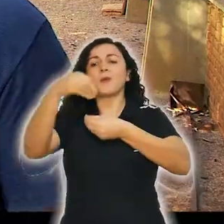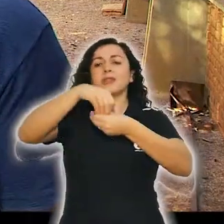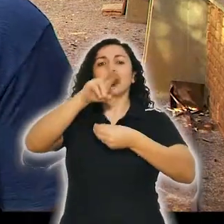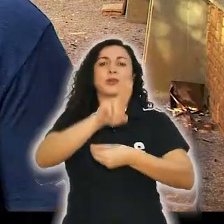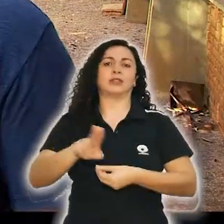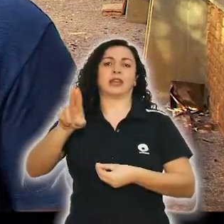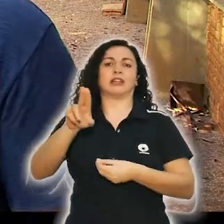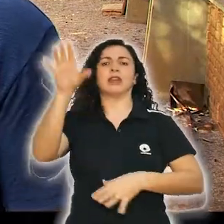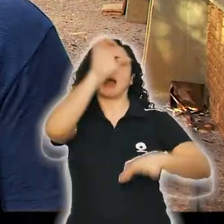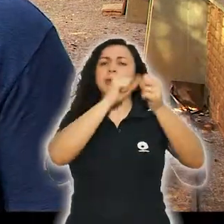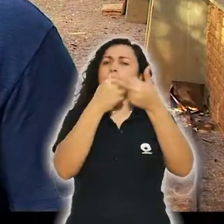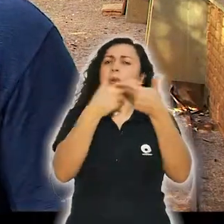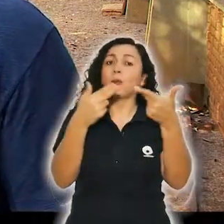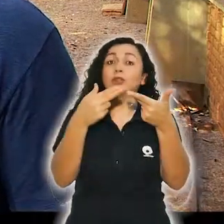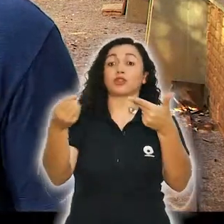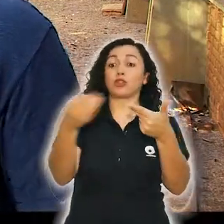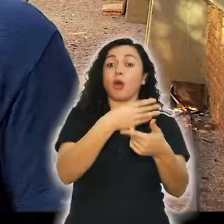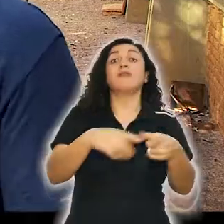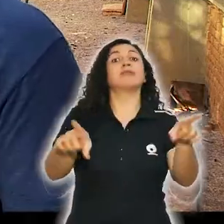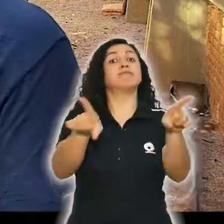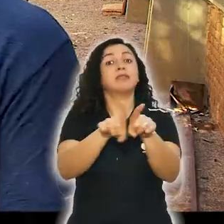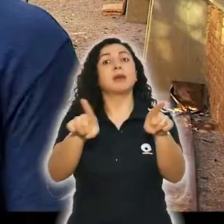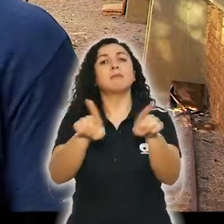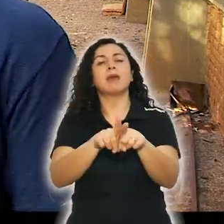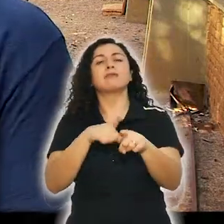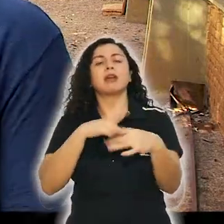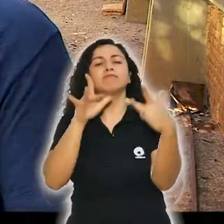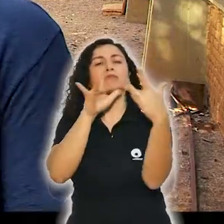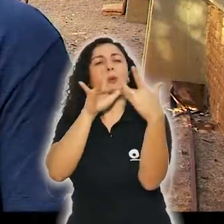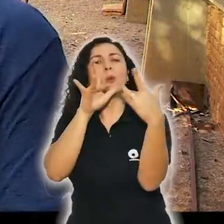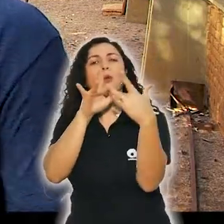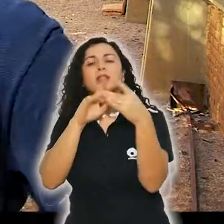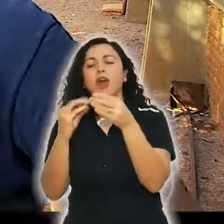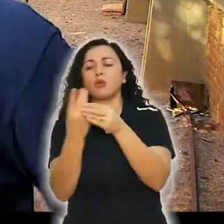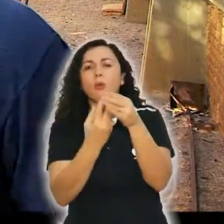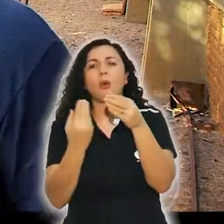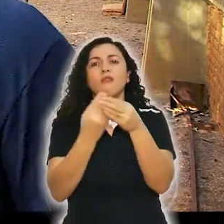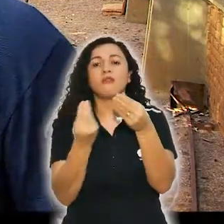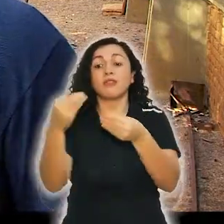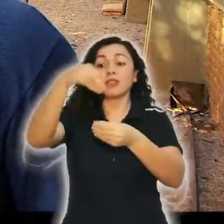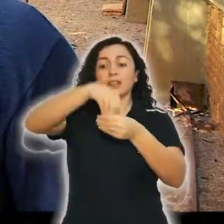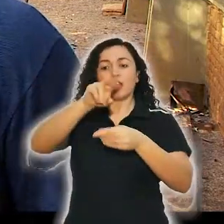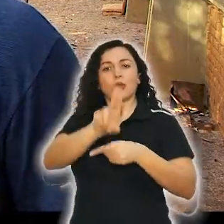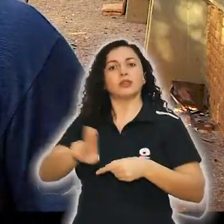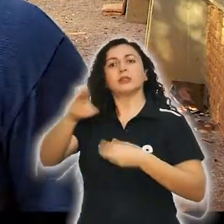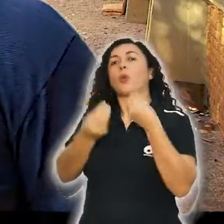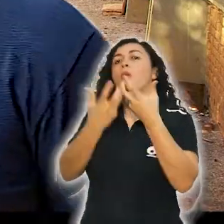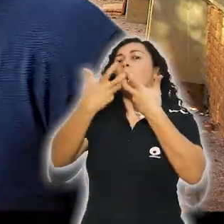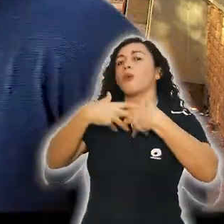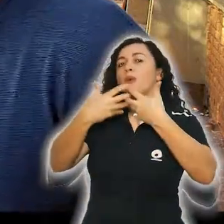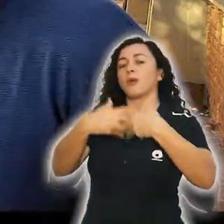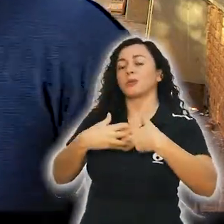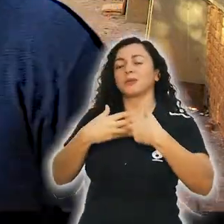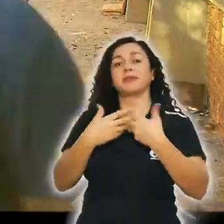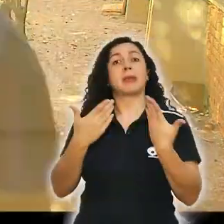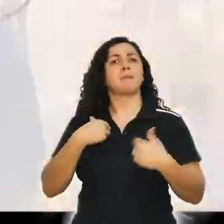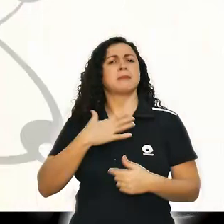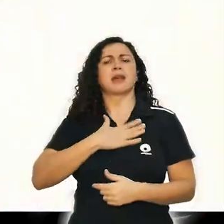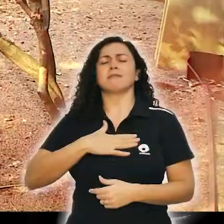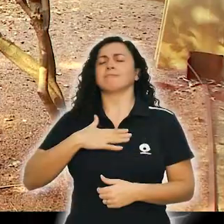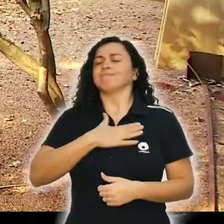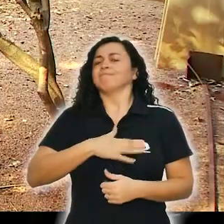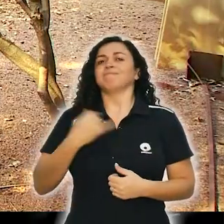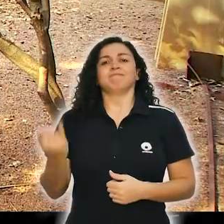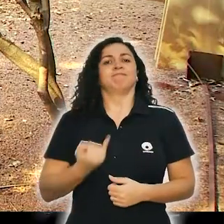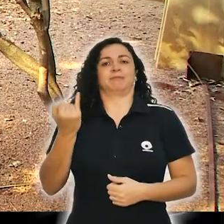só para aprender algumas coisas novas que a gente não tivesse, mas para ter esse convívio, conhecer como que é a vivência dentro da universidade. E para mim foi muito